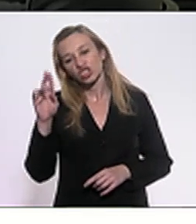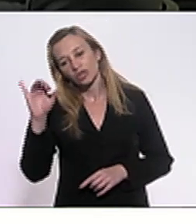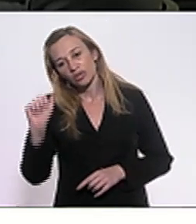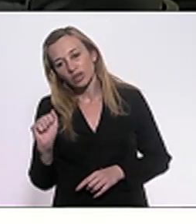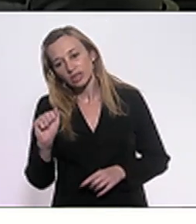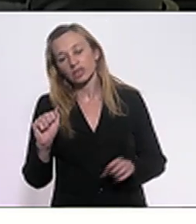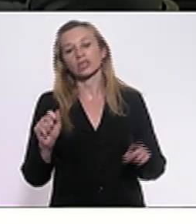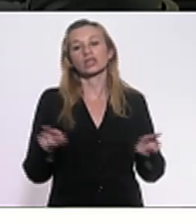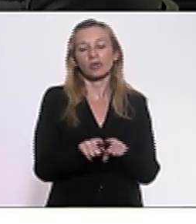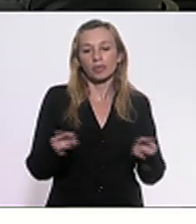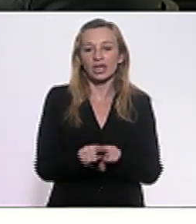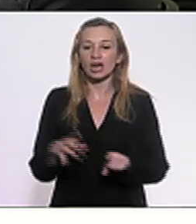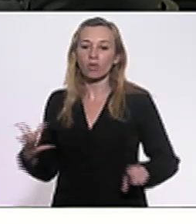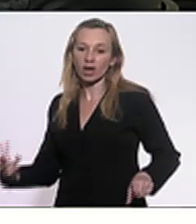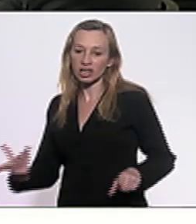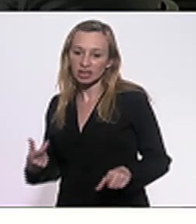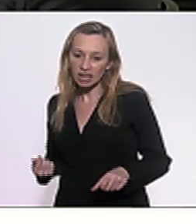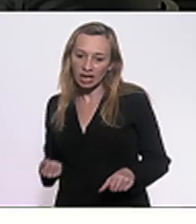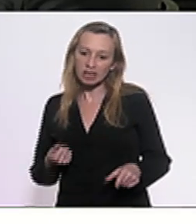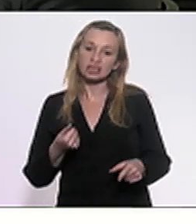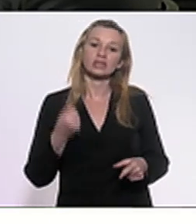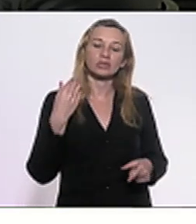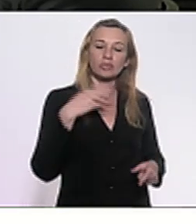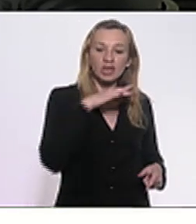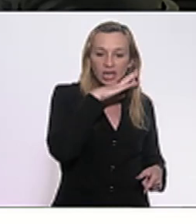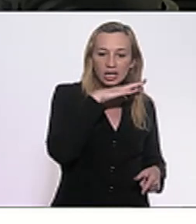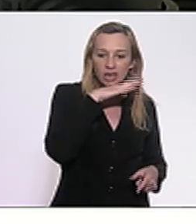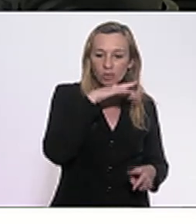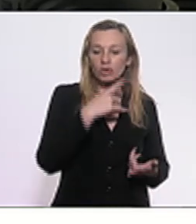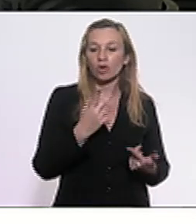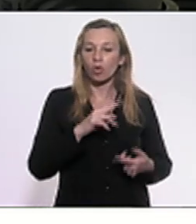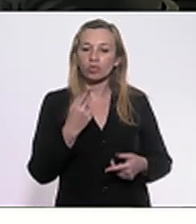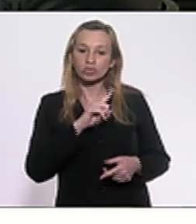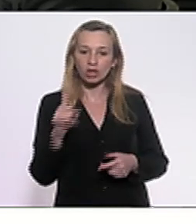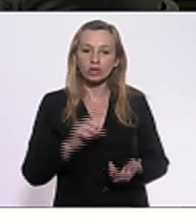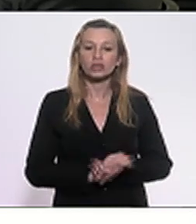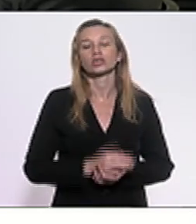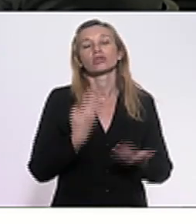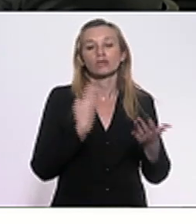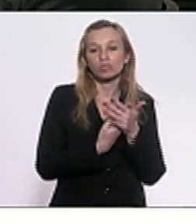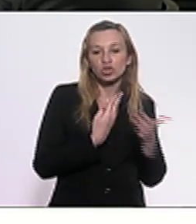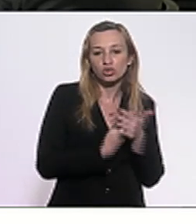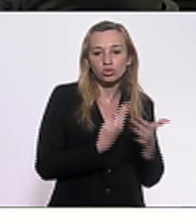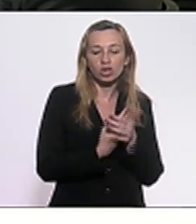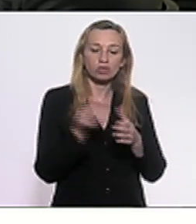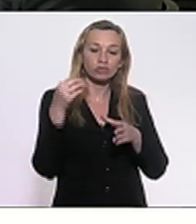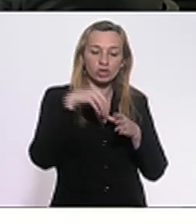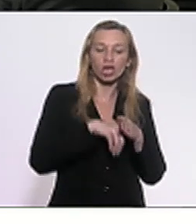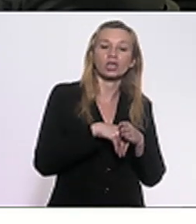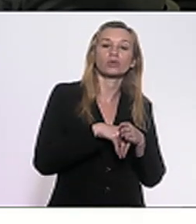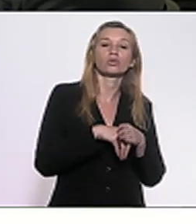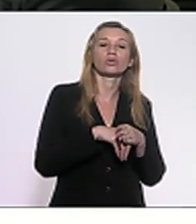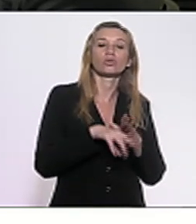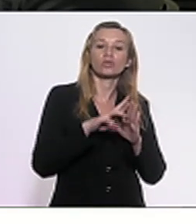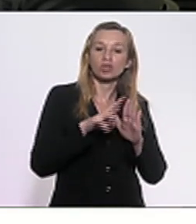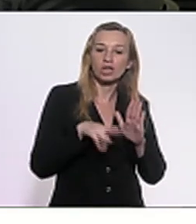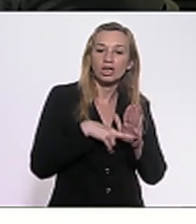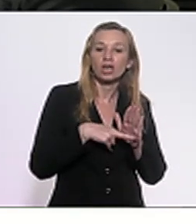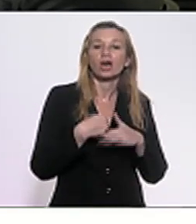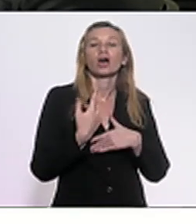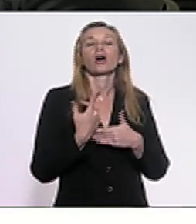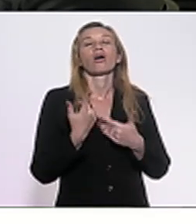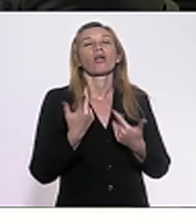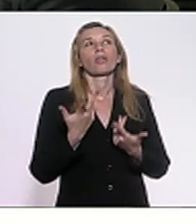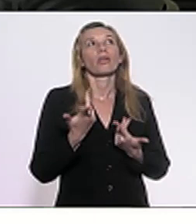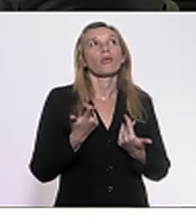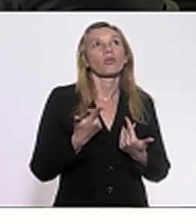com base em perfil de risco. Também são iniciativas que a gente vem estudando internamente, ainda não é algo que